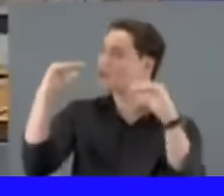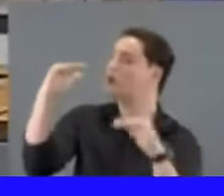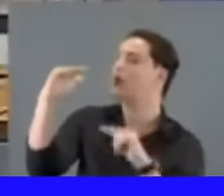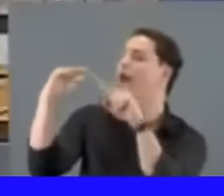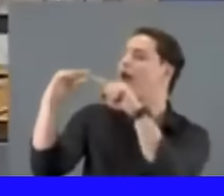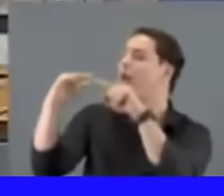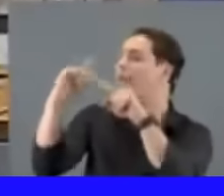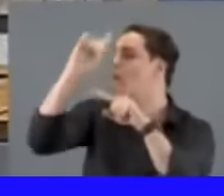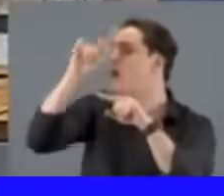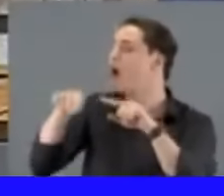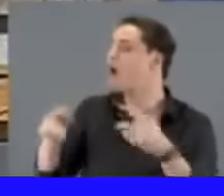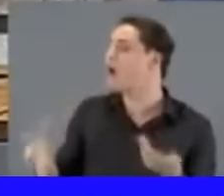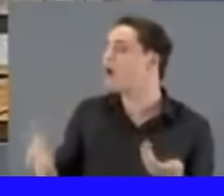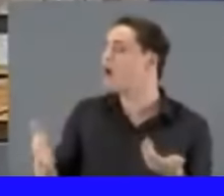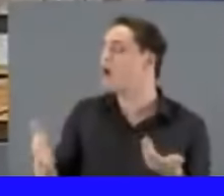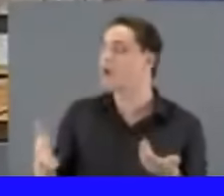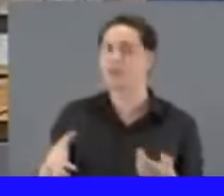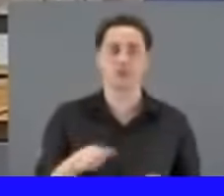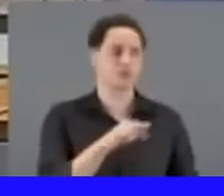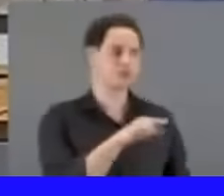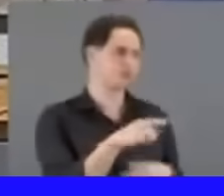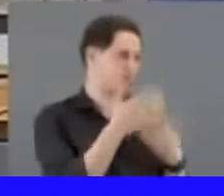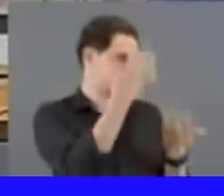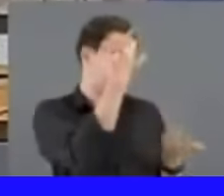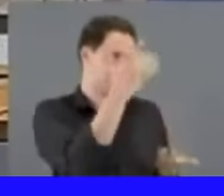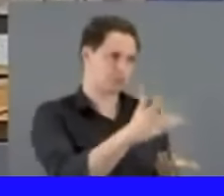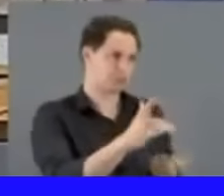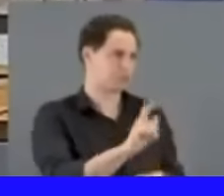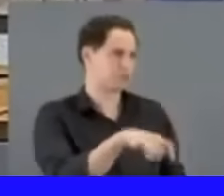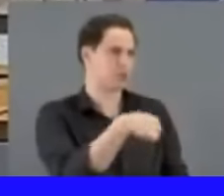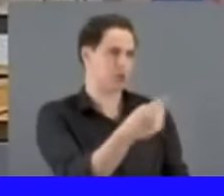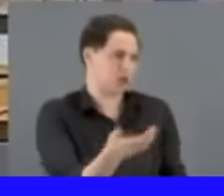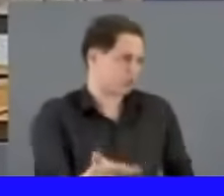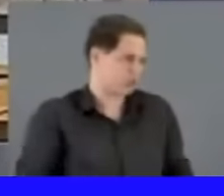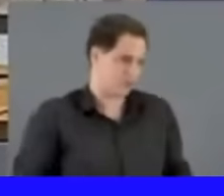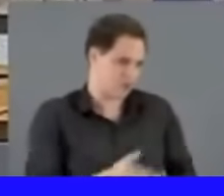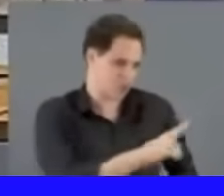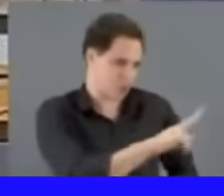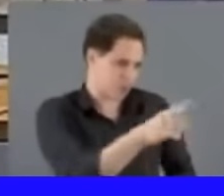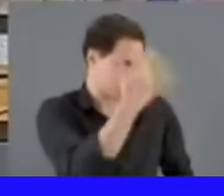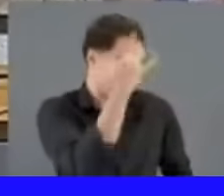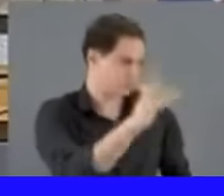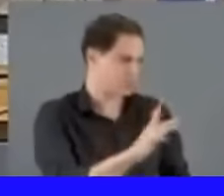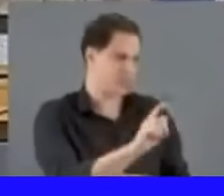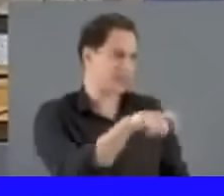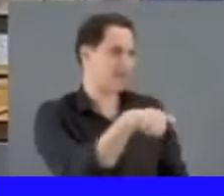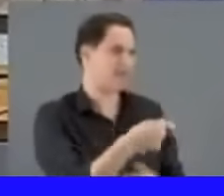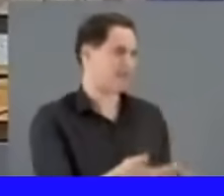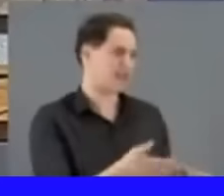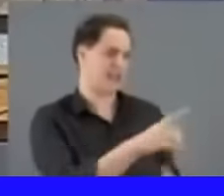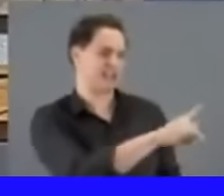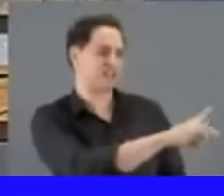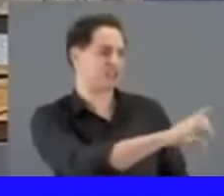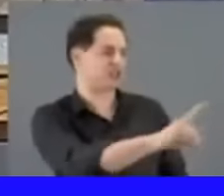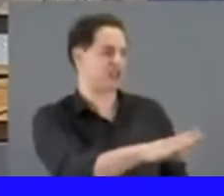Ministério que... Então, o Ministério da Justiça aqui. Eu não sei nem quem é o servidor, certo? Isso cabe a cada órgão, isso